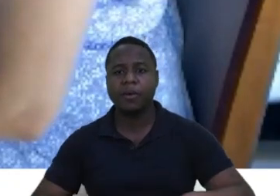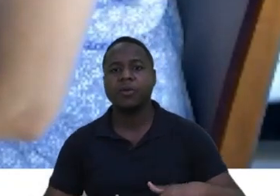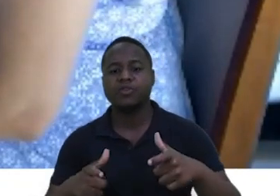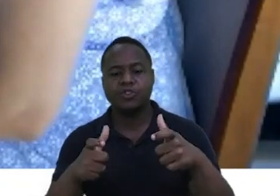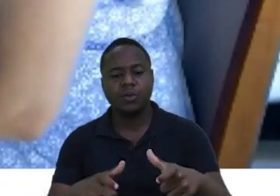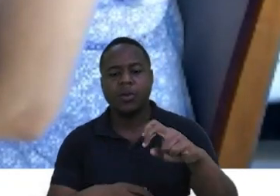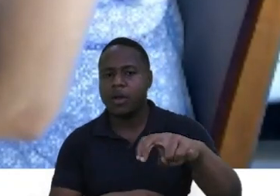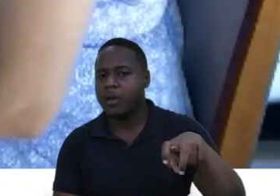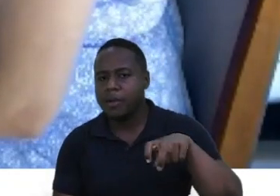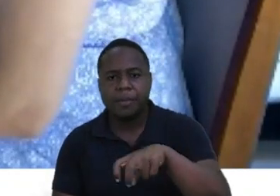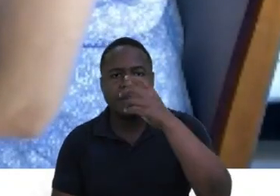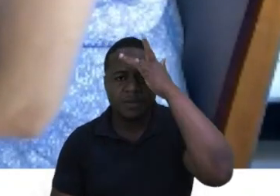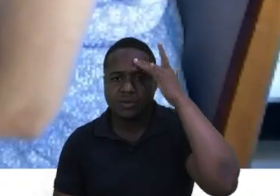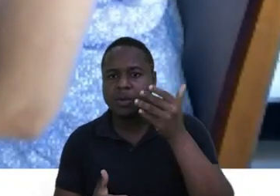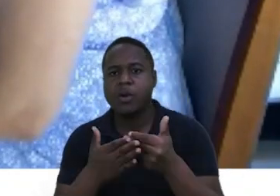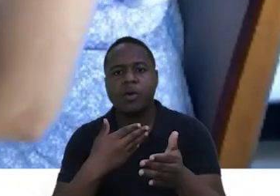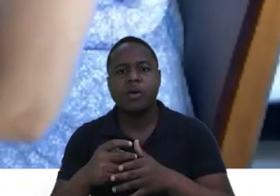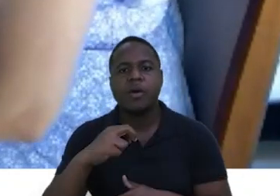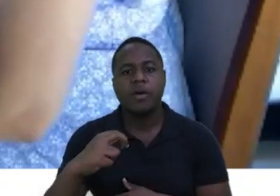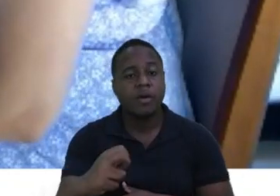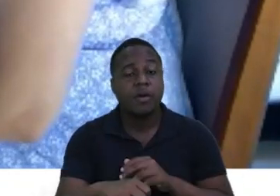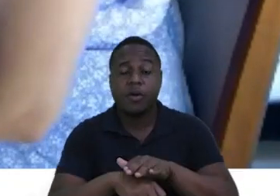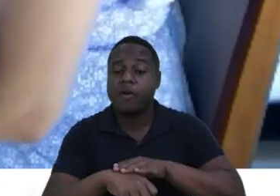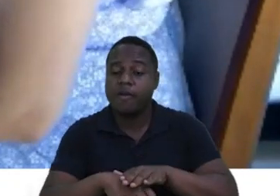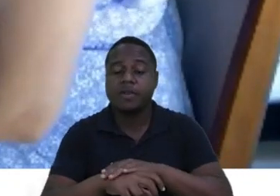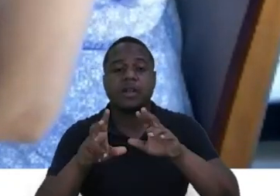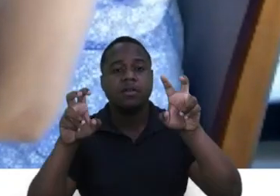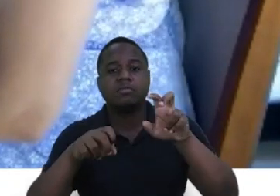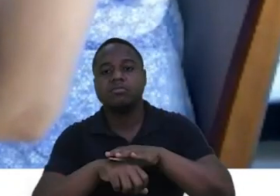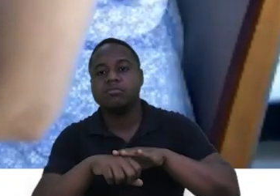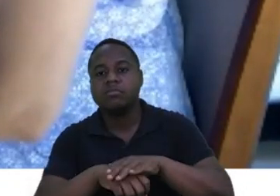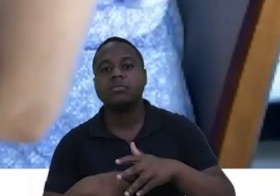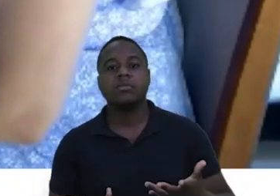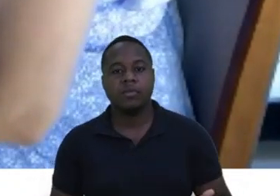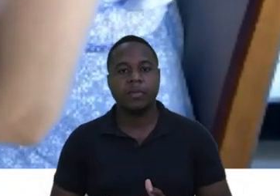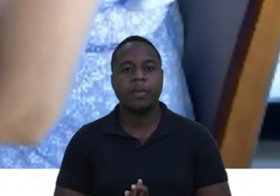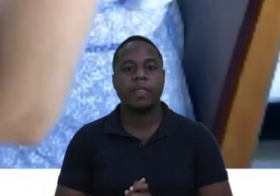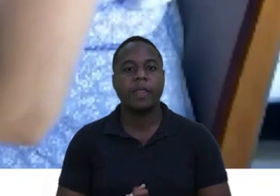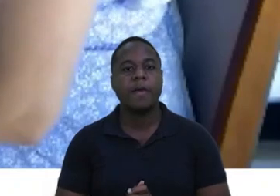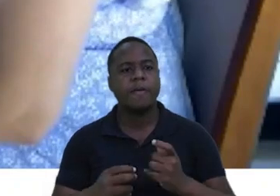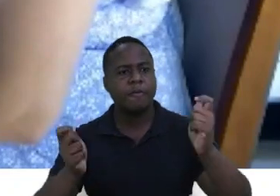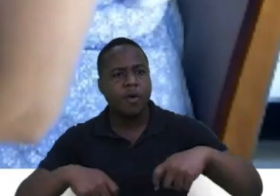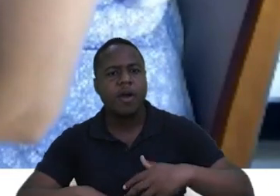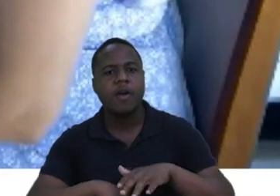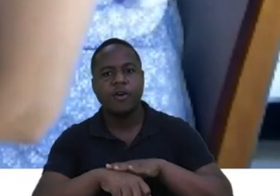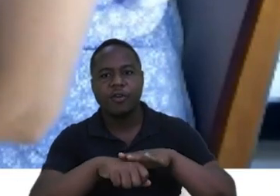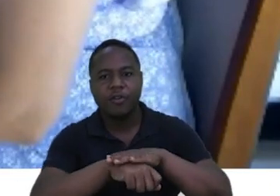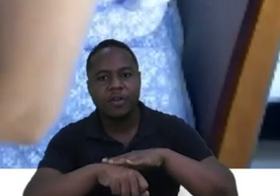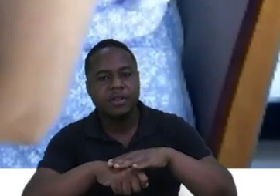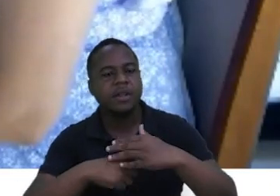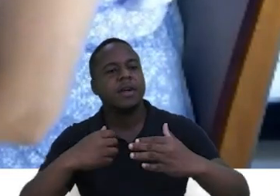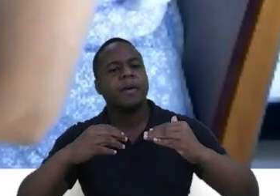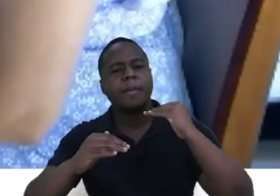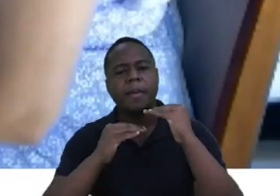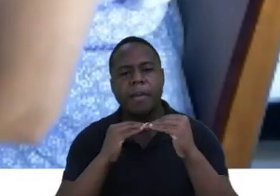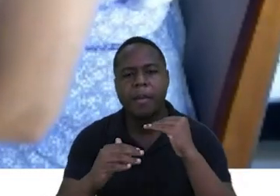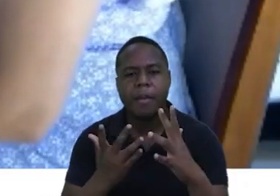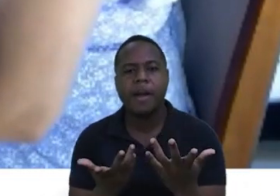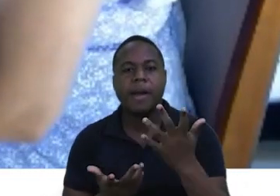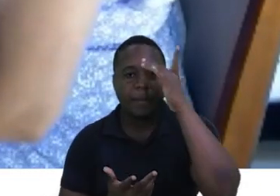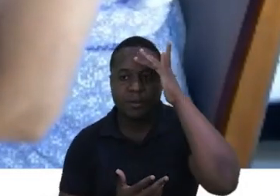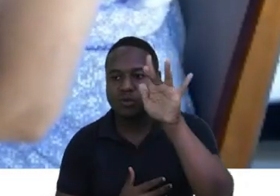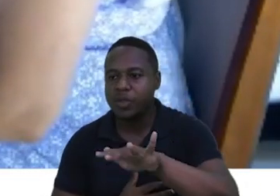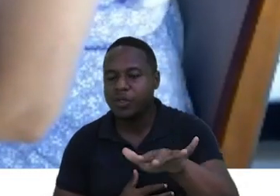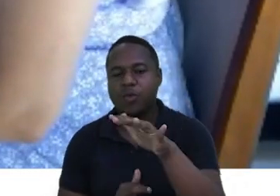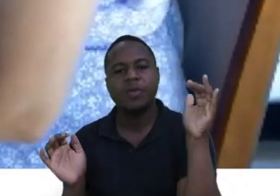quem for que seja, e conversar sobre. Vamos conversar para a gente deixar isso aqui melhor e mais gostoso e que todo mundo consiga